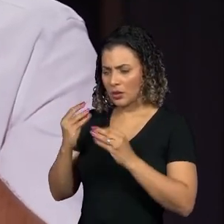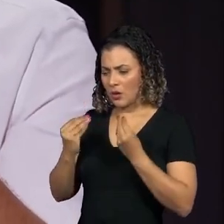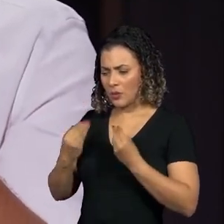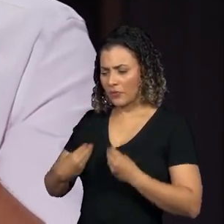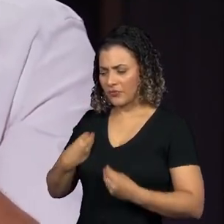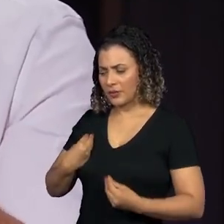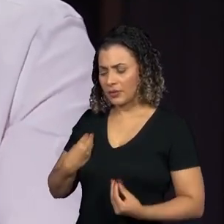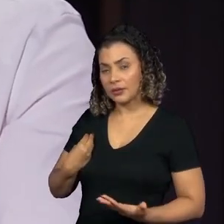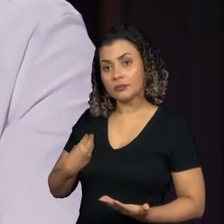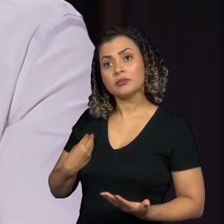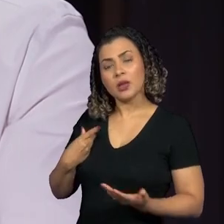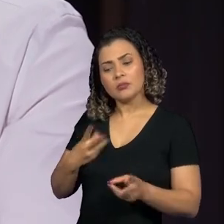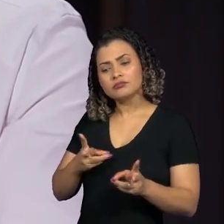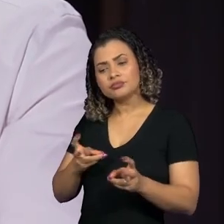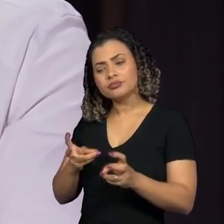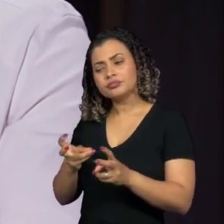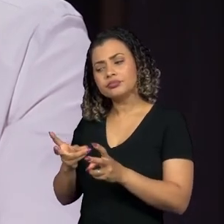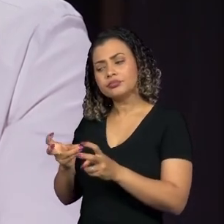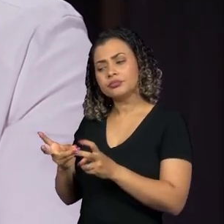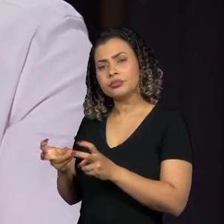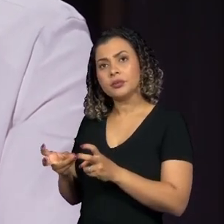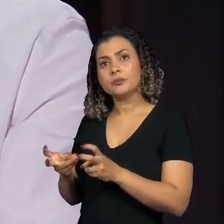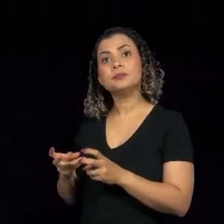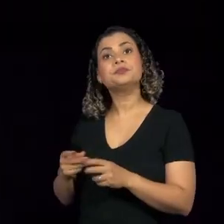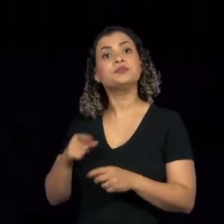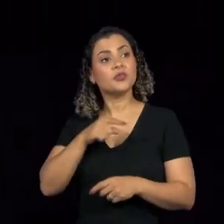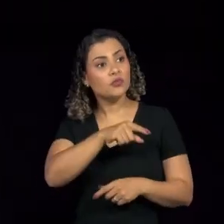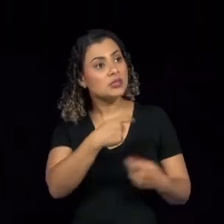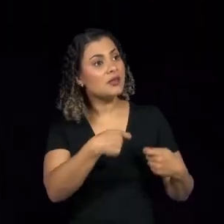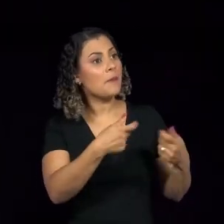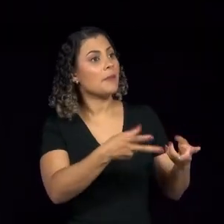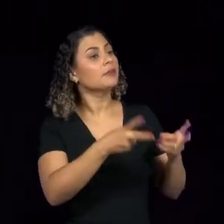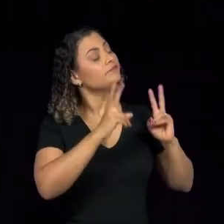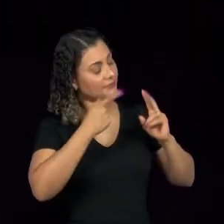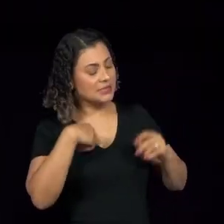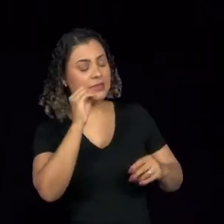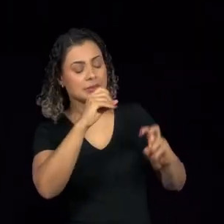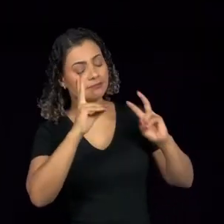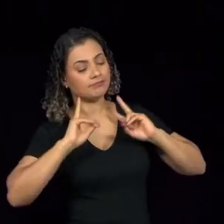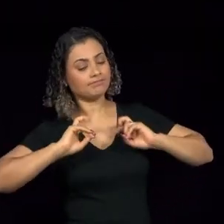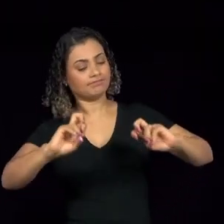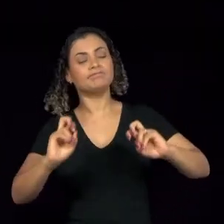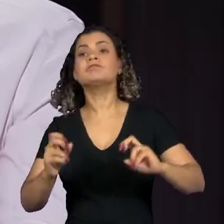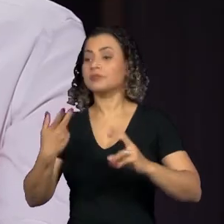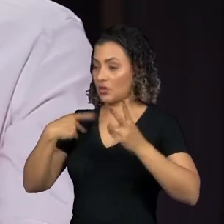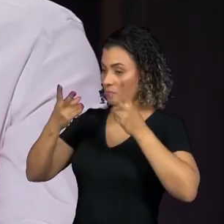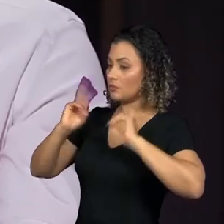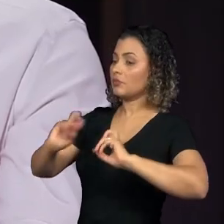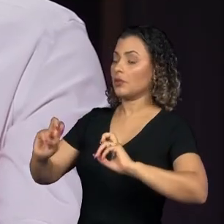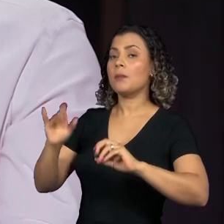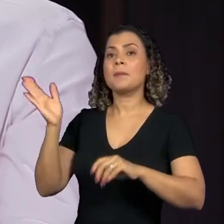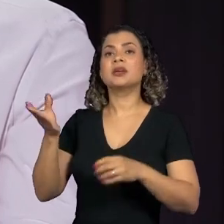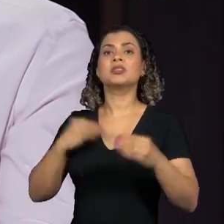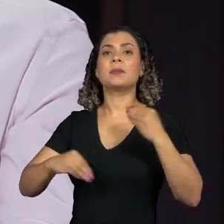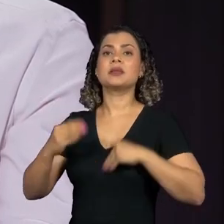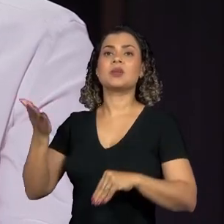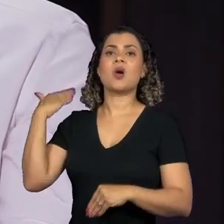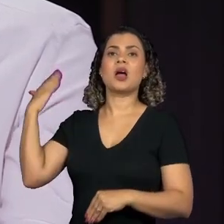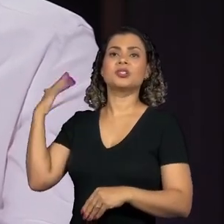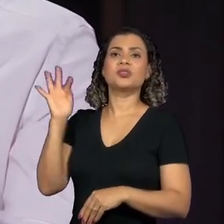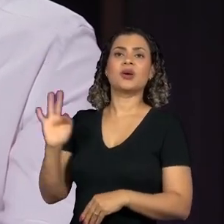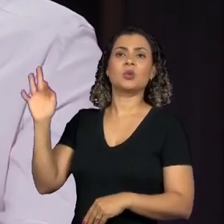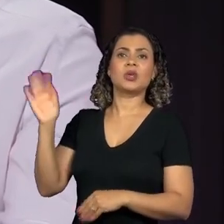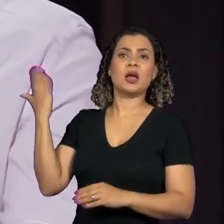e aí eu comecei a perceber que você tava precisando que eu tava precisando né mas eu tive depressão muito antes eu tive na faculdade